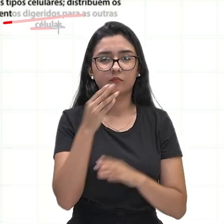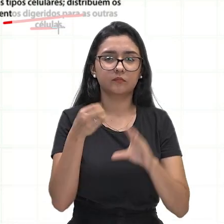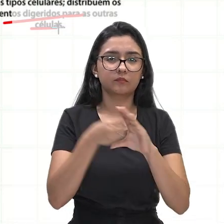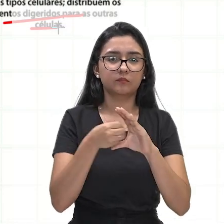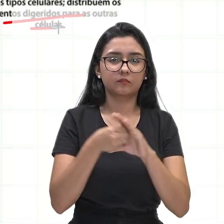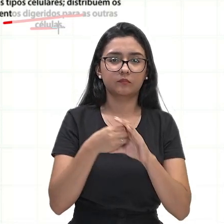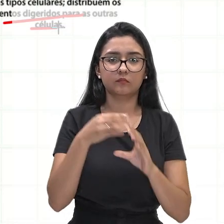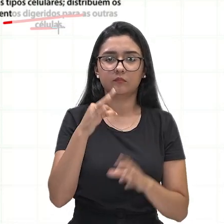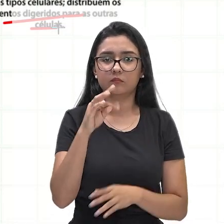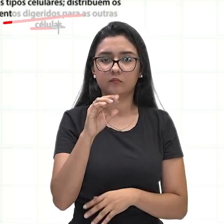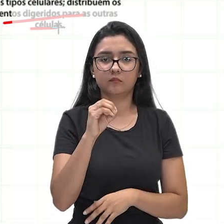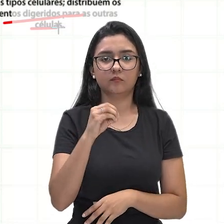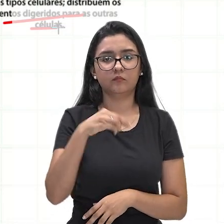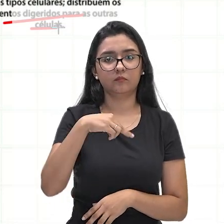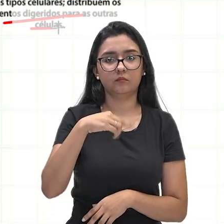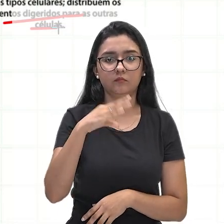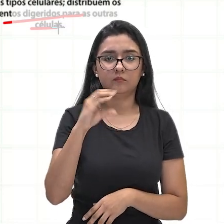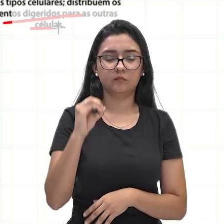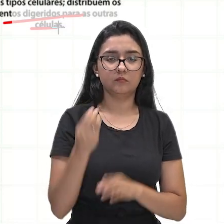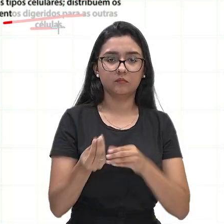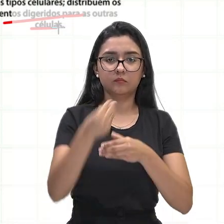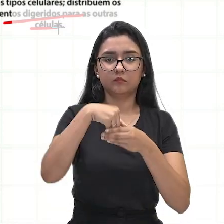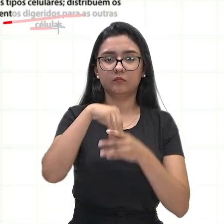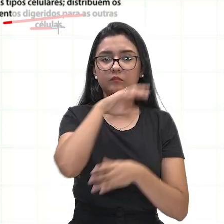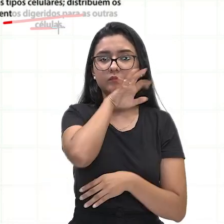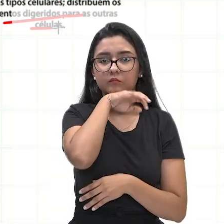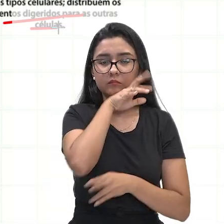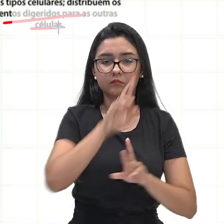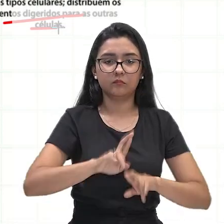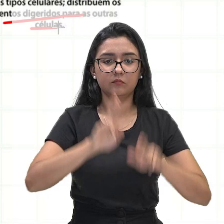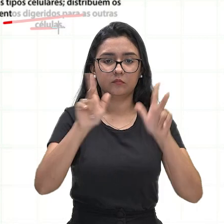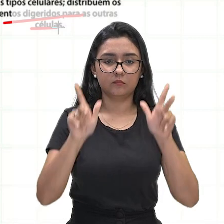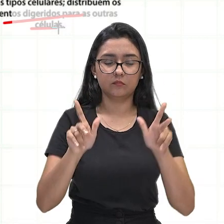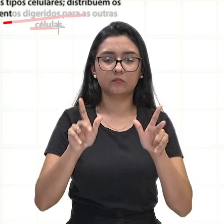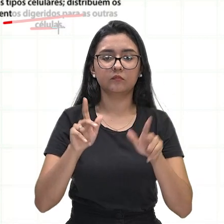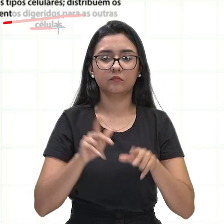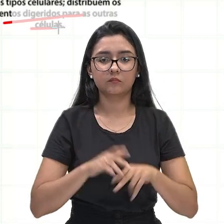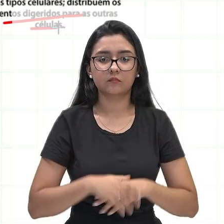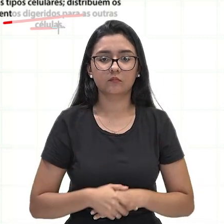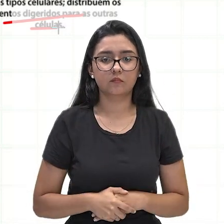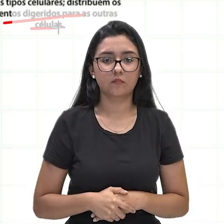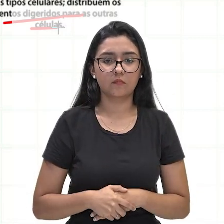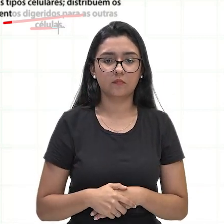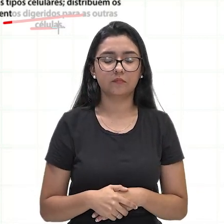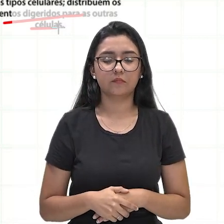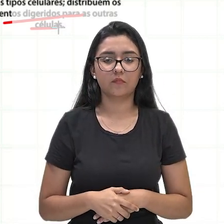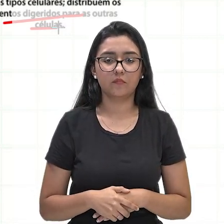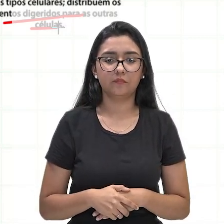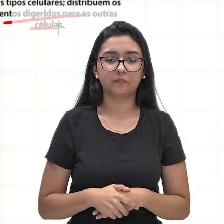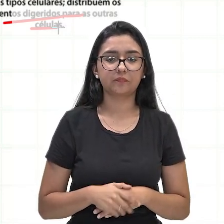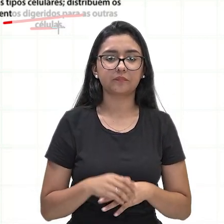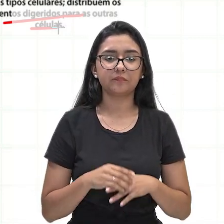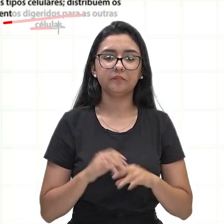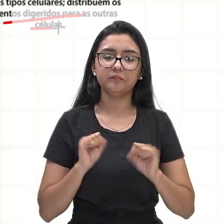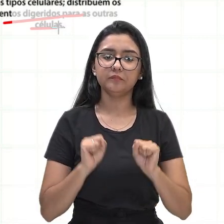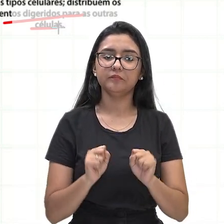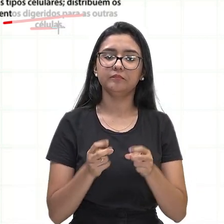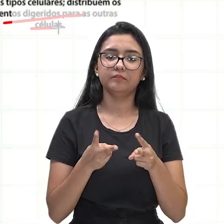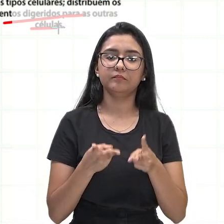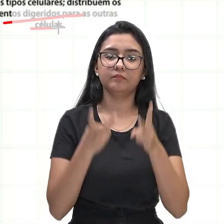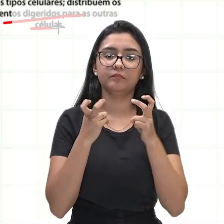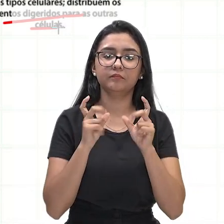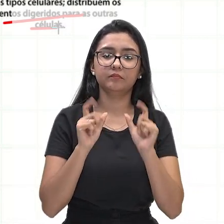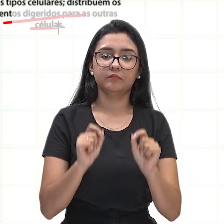uma célula tronco dentro desse animal, que ela vai se diferenciar até mesmo em células reprodutivas. Então você observa